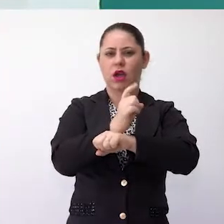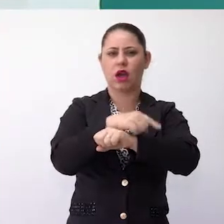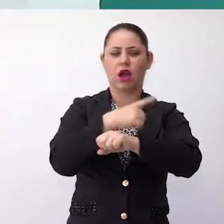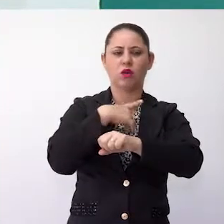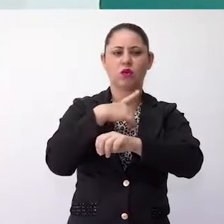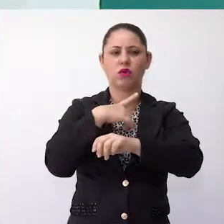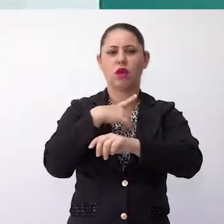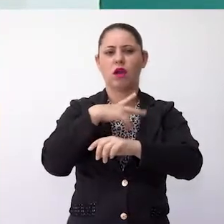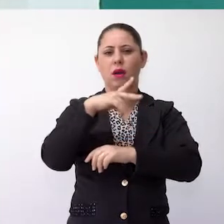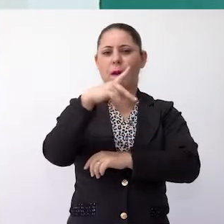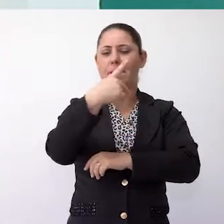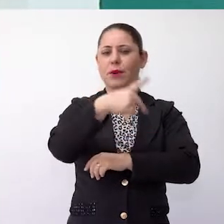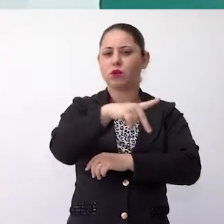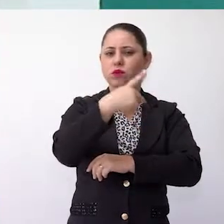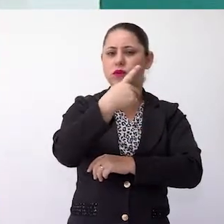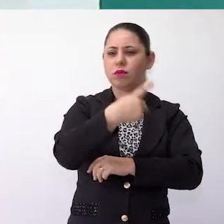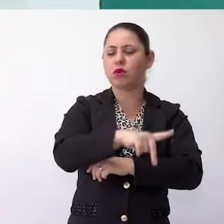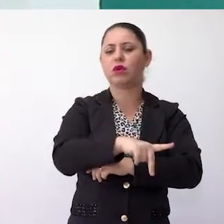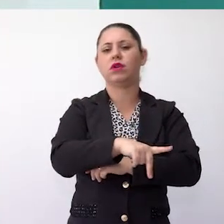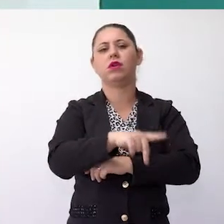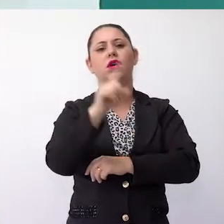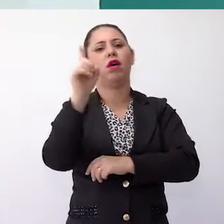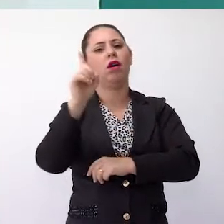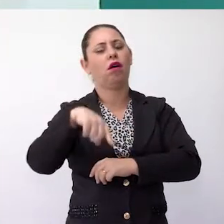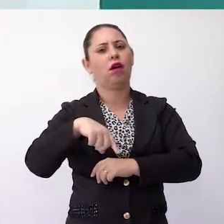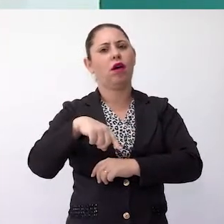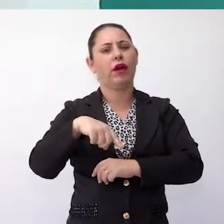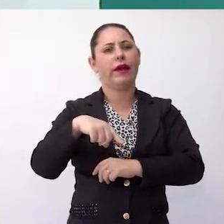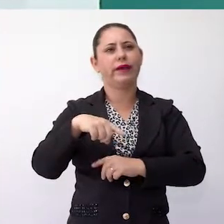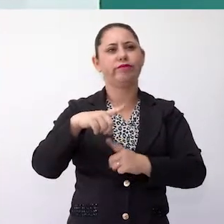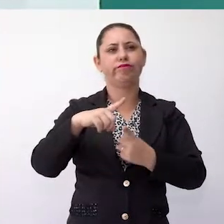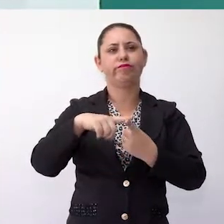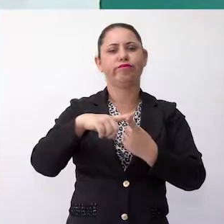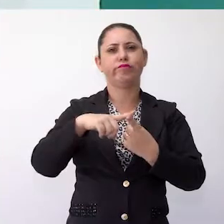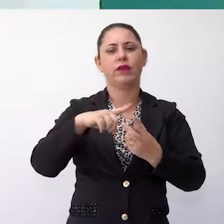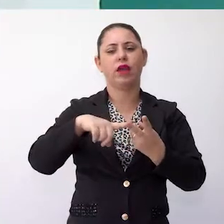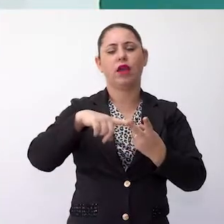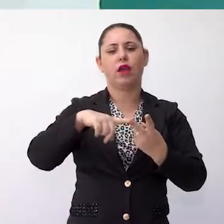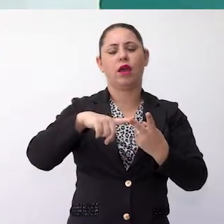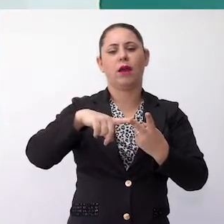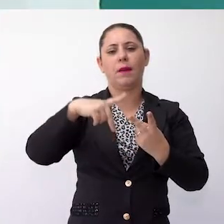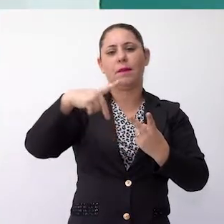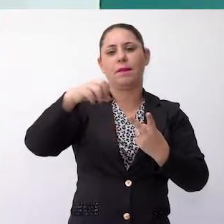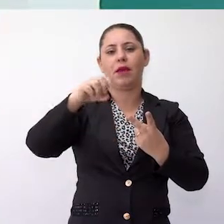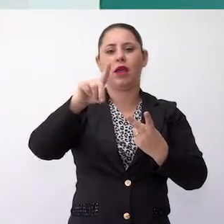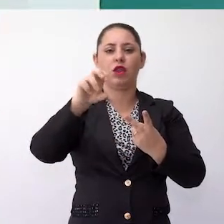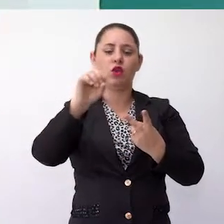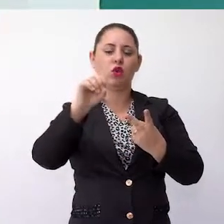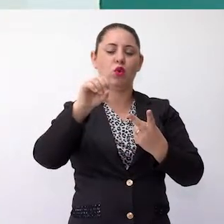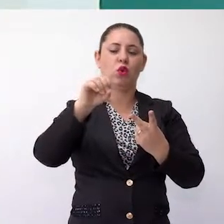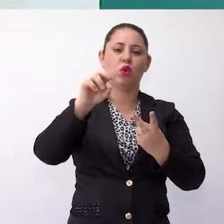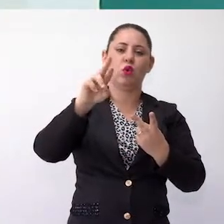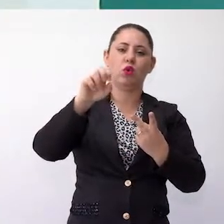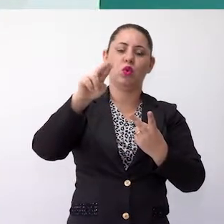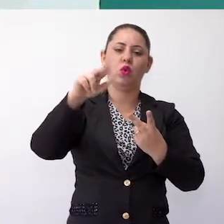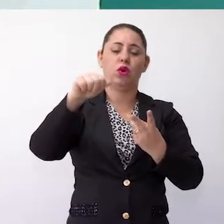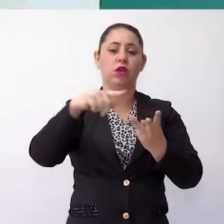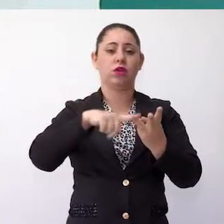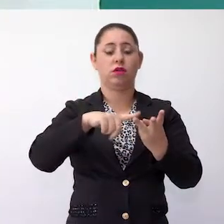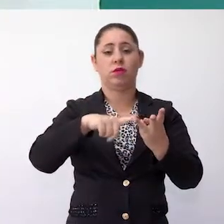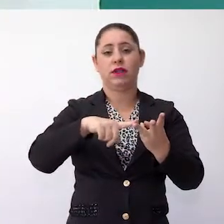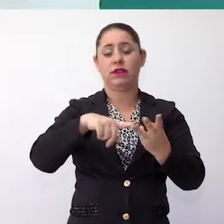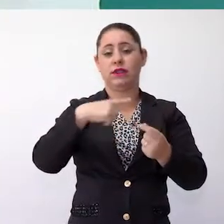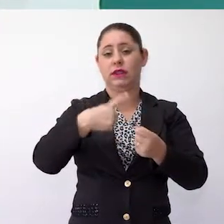de destino de Ponta Porã, consequentemente de Pedro Juan ou alguma cidade do Paraguai, e são